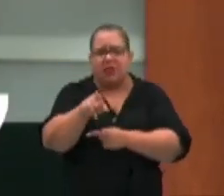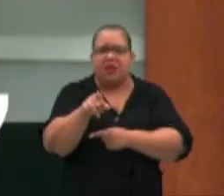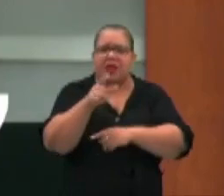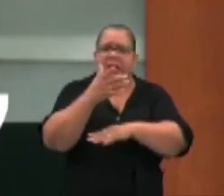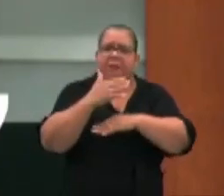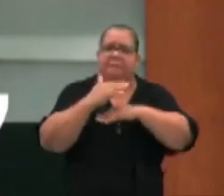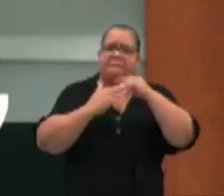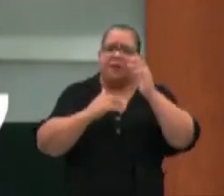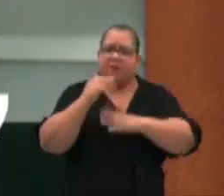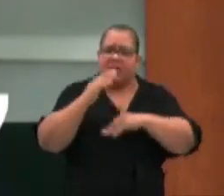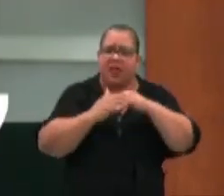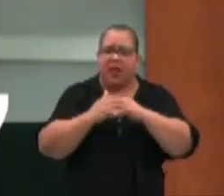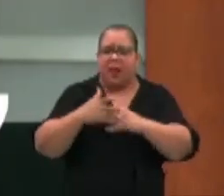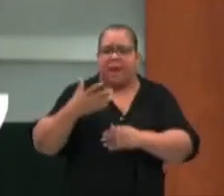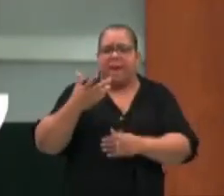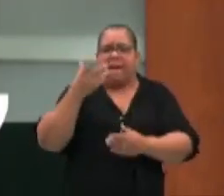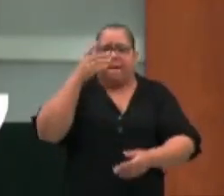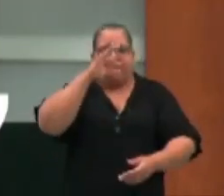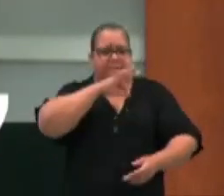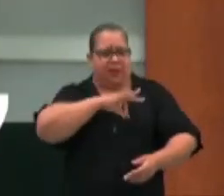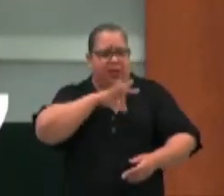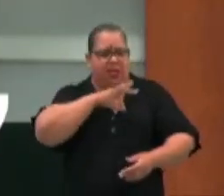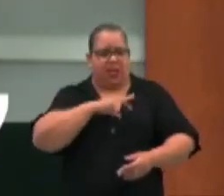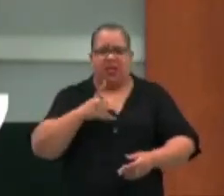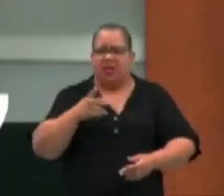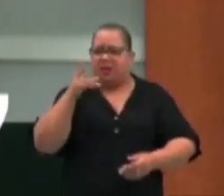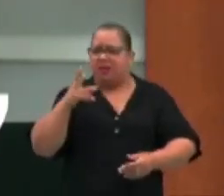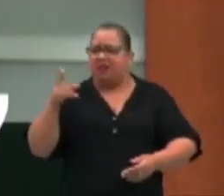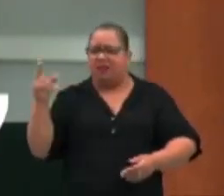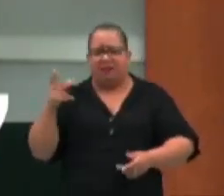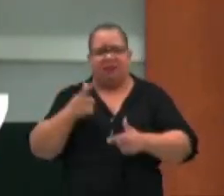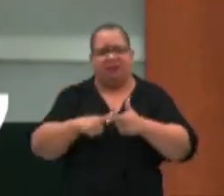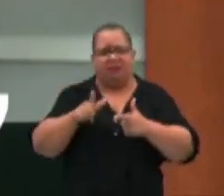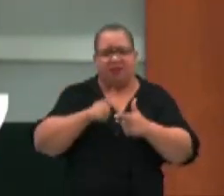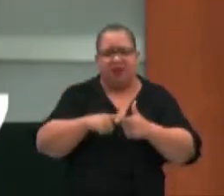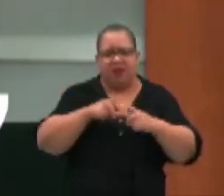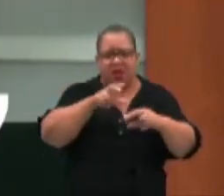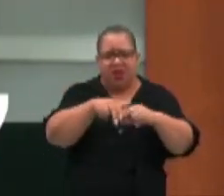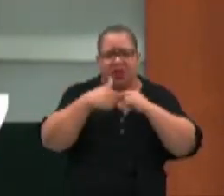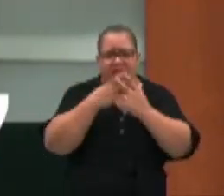da educação não sejam penalizados em função de todas essas falhas.